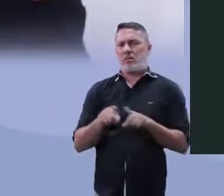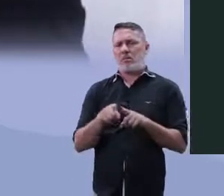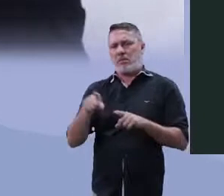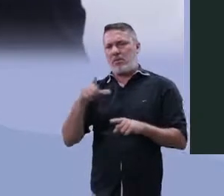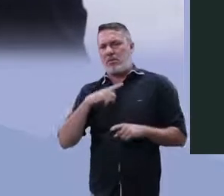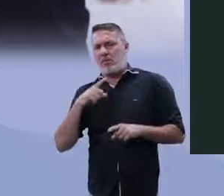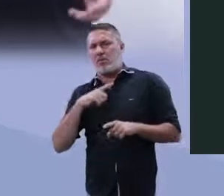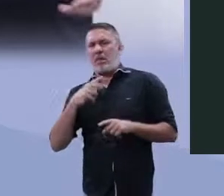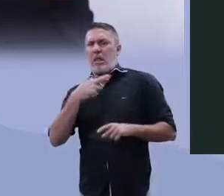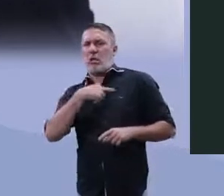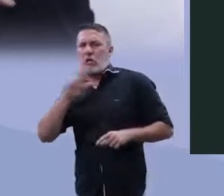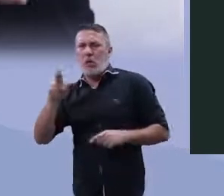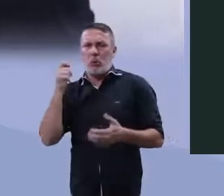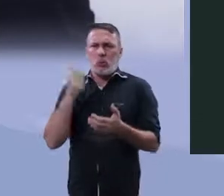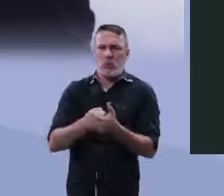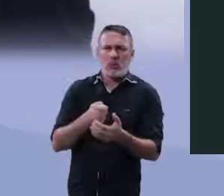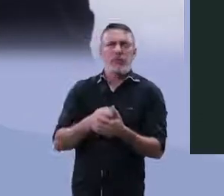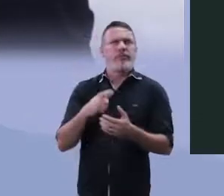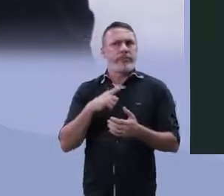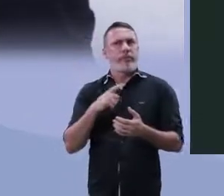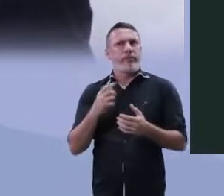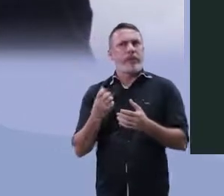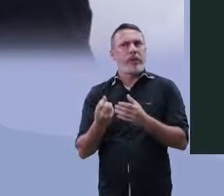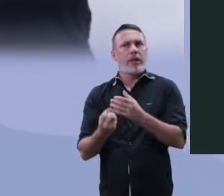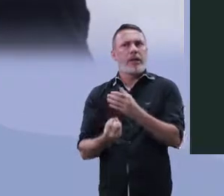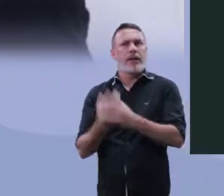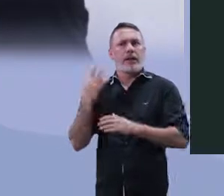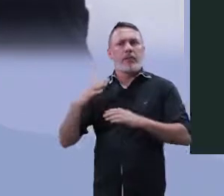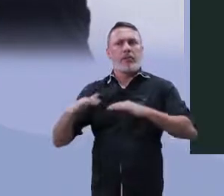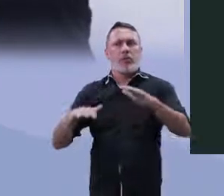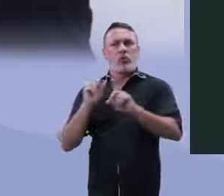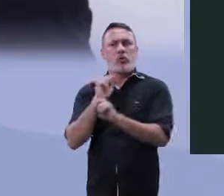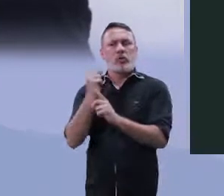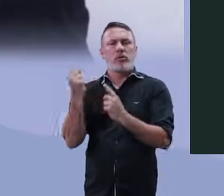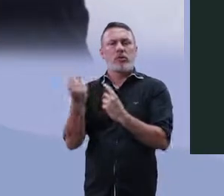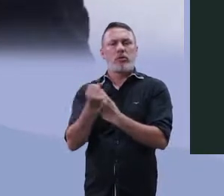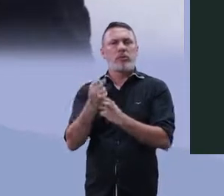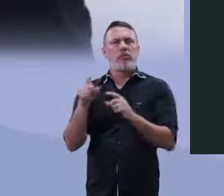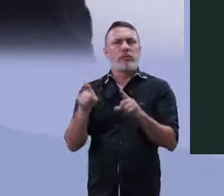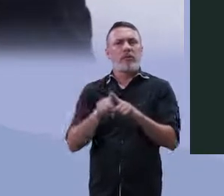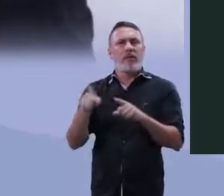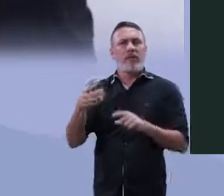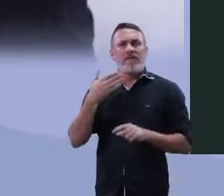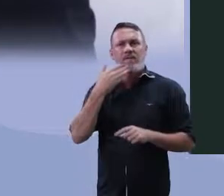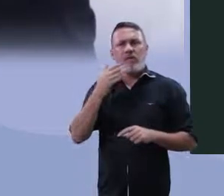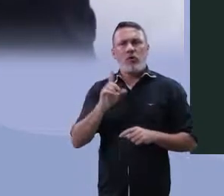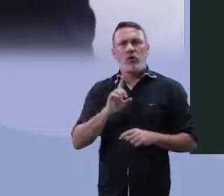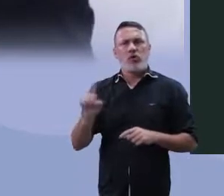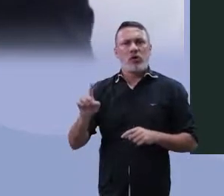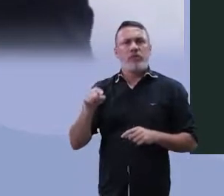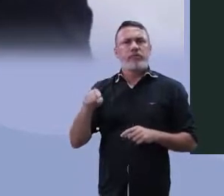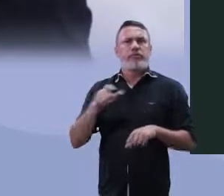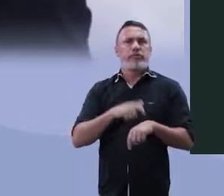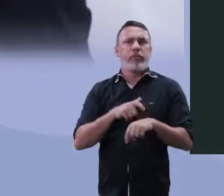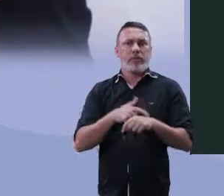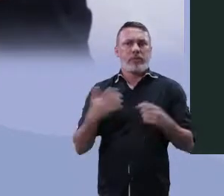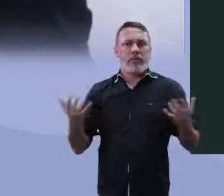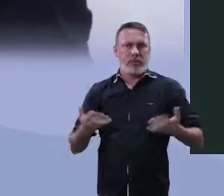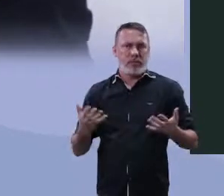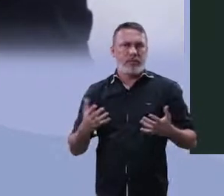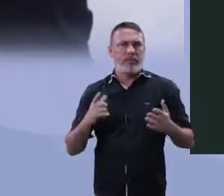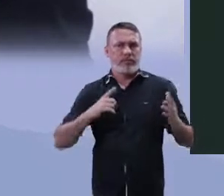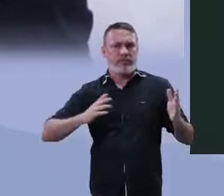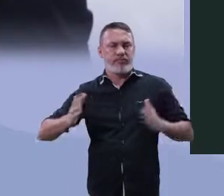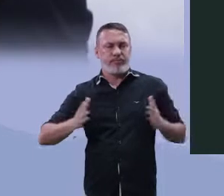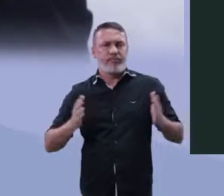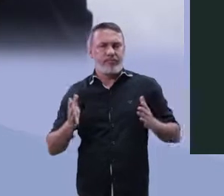lá, questões ligadas à religião. Então, assim, eles têm emergido também dentro de um contexto extremamente favorável, que é o que se verifica, né,